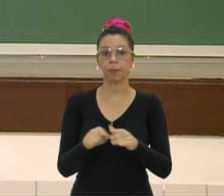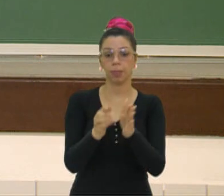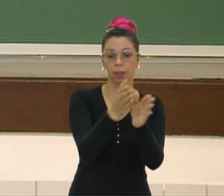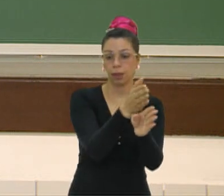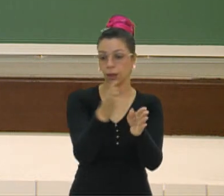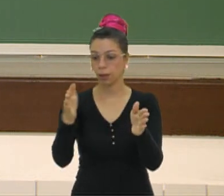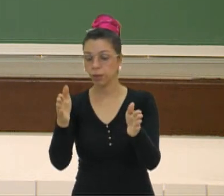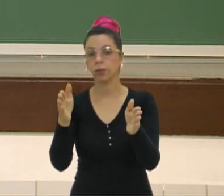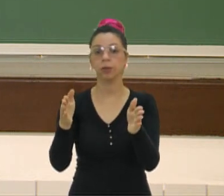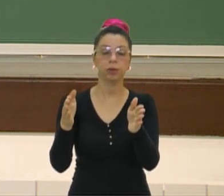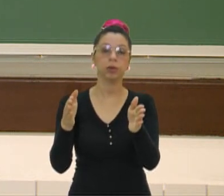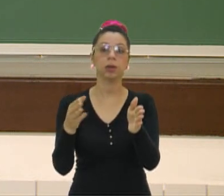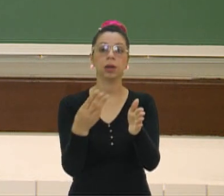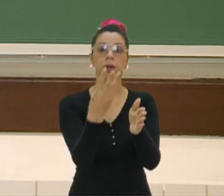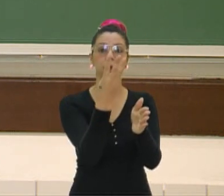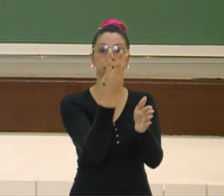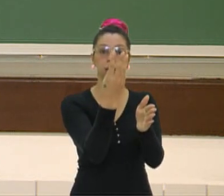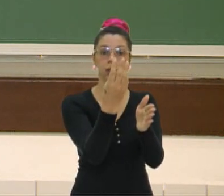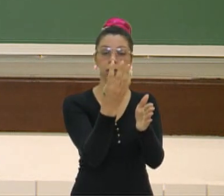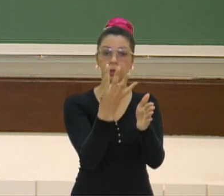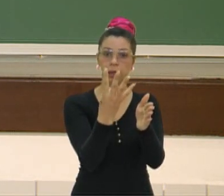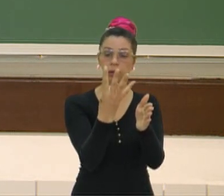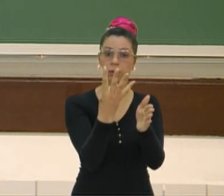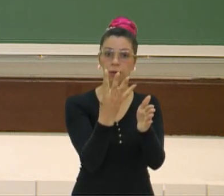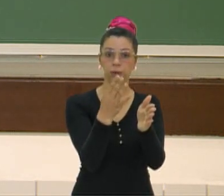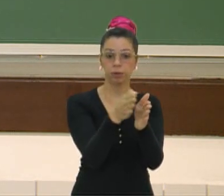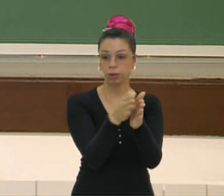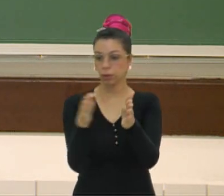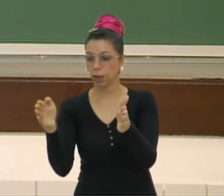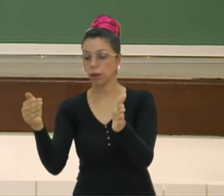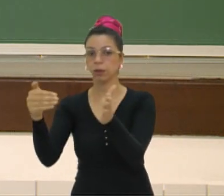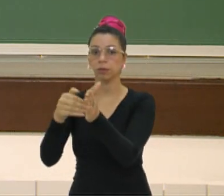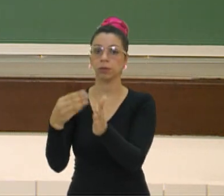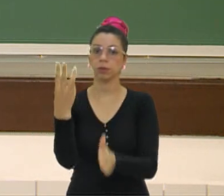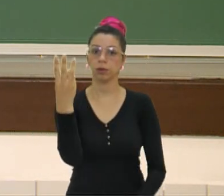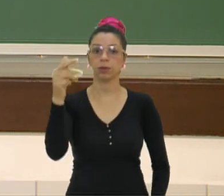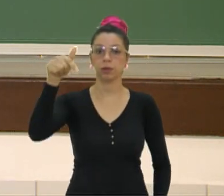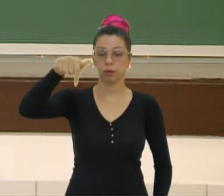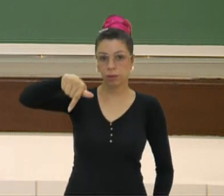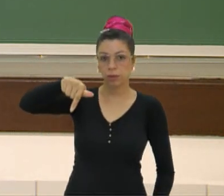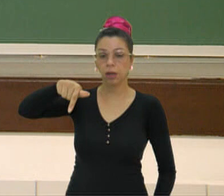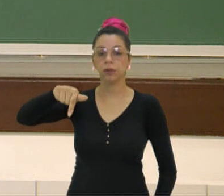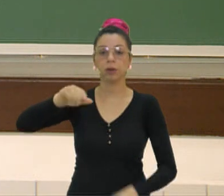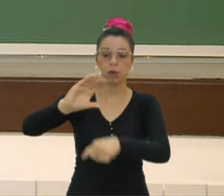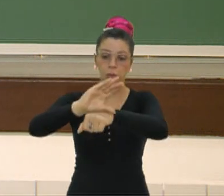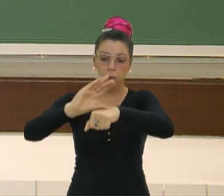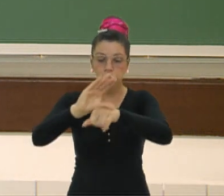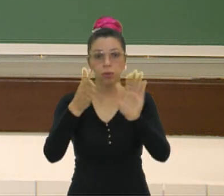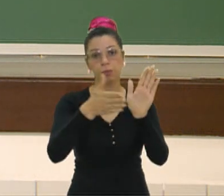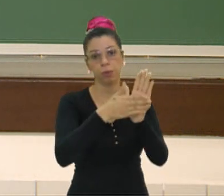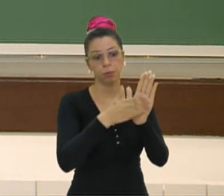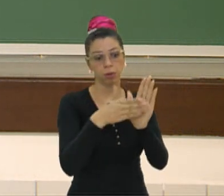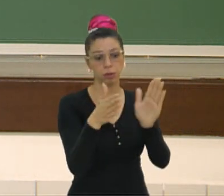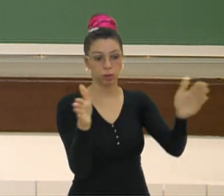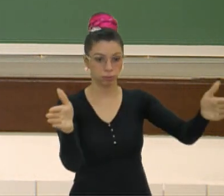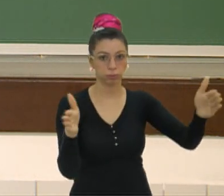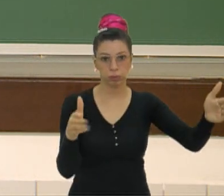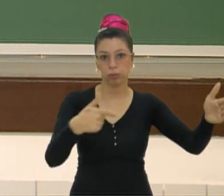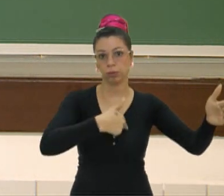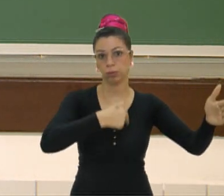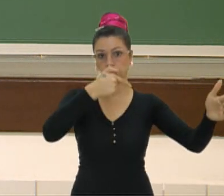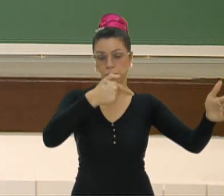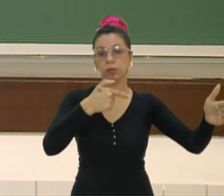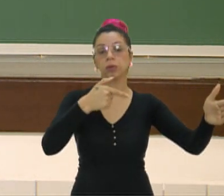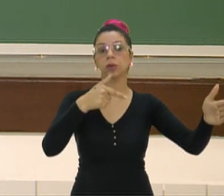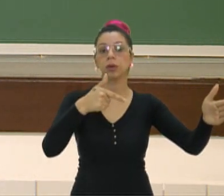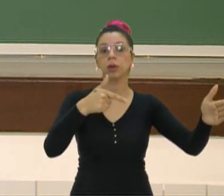34 até 37, onde ele, desgostoso com a Constituição, ele rasga a Constituição que ele mesmo havia proposto e em 37 ele impõe uma